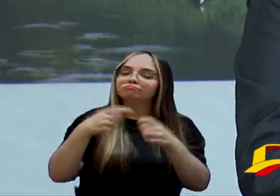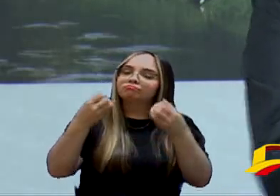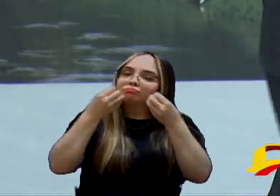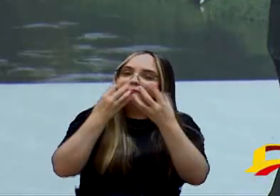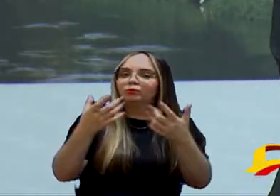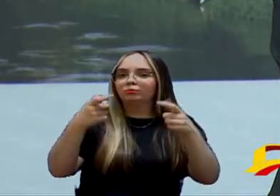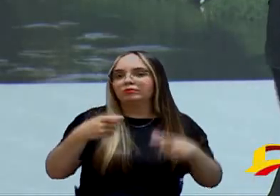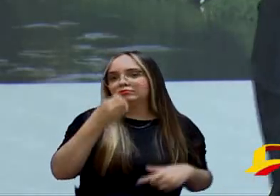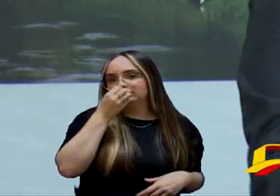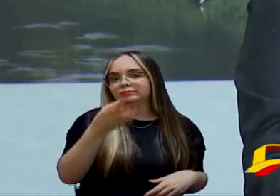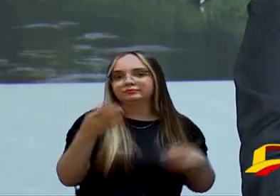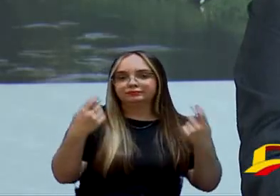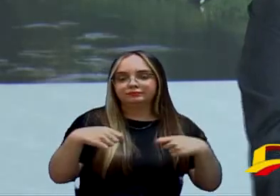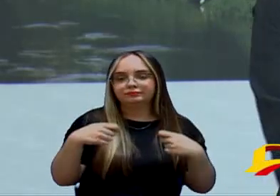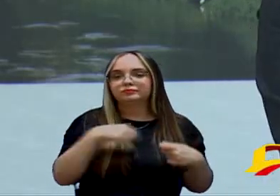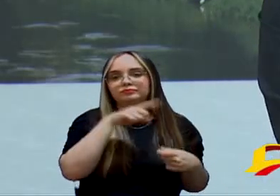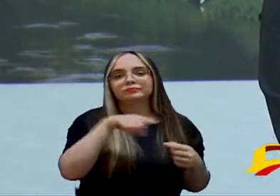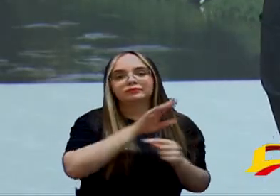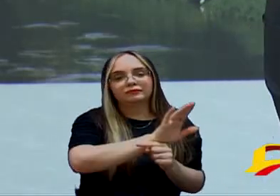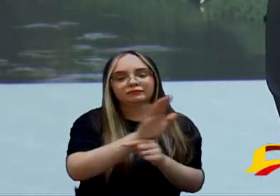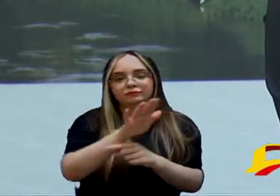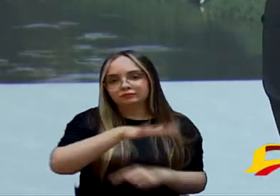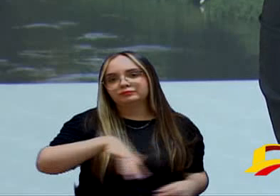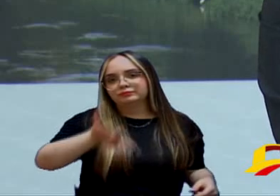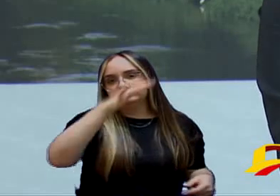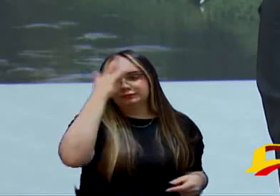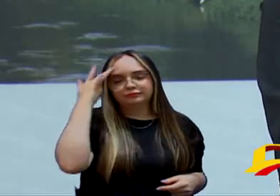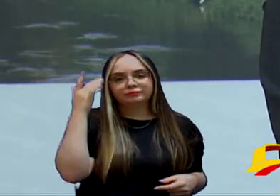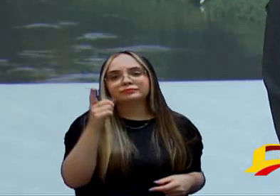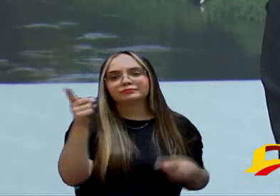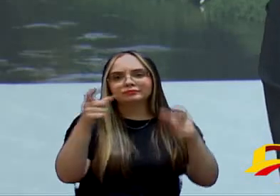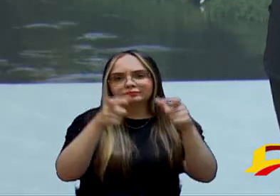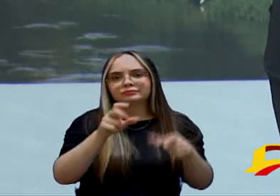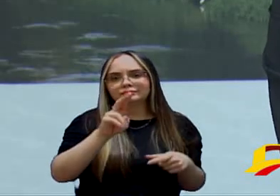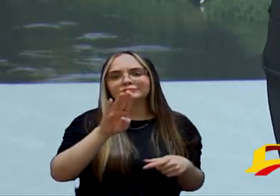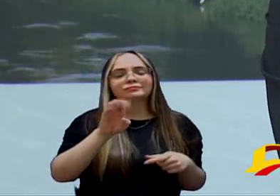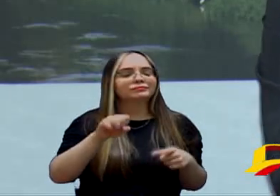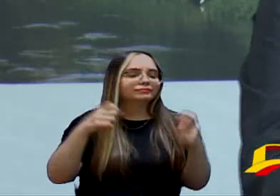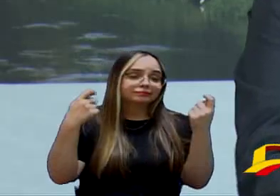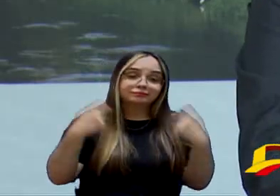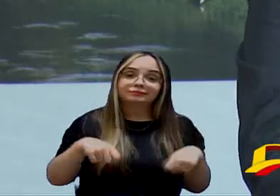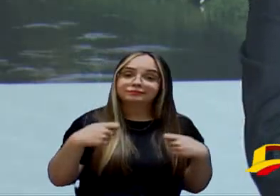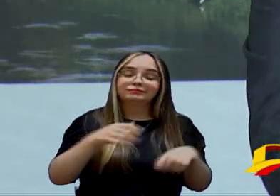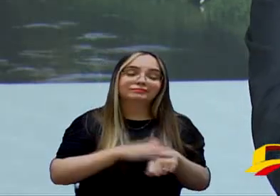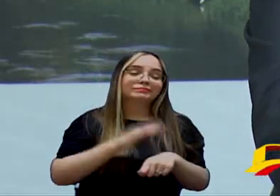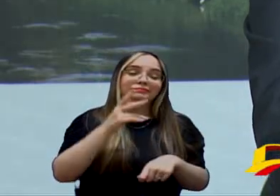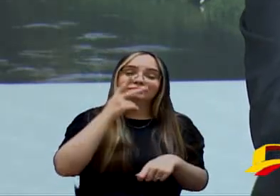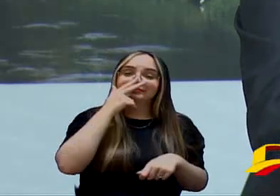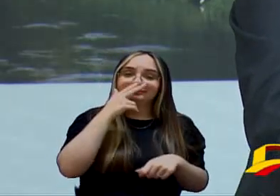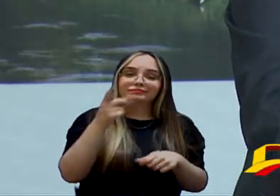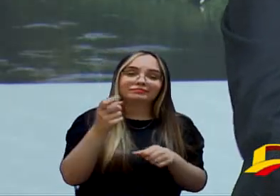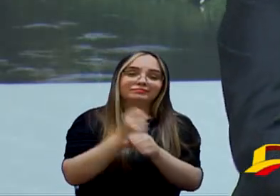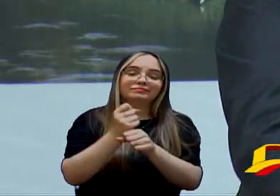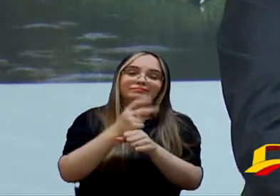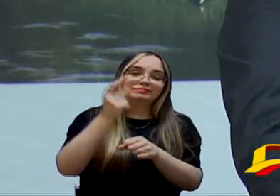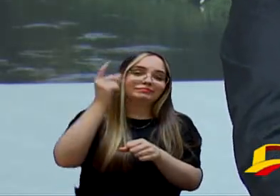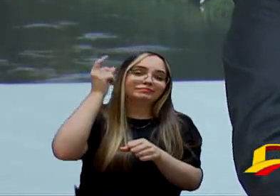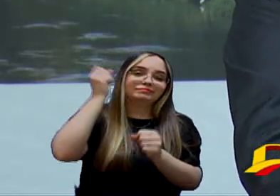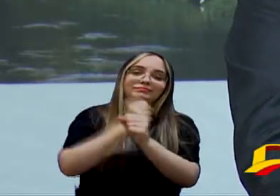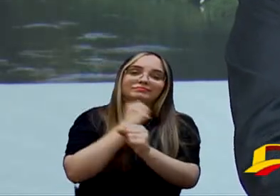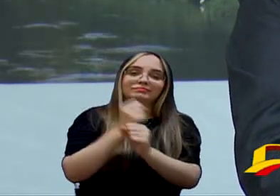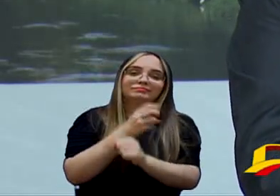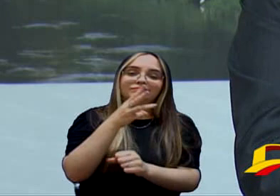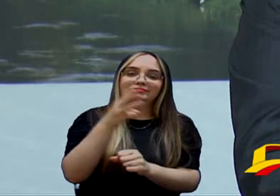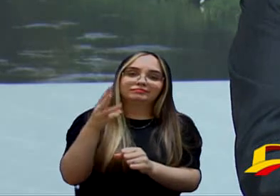por todos mas trabalhamos também para unidades que necessitam essa unidade de Brigadeiro Tobias é uma das mais antigas as três unidades das